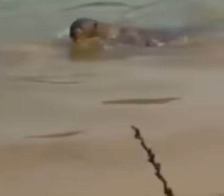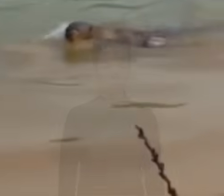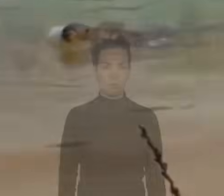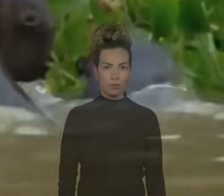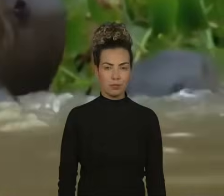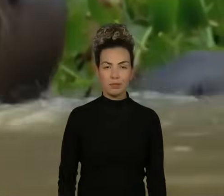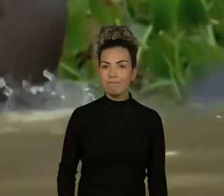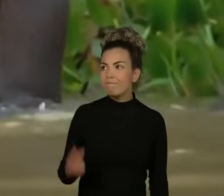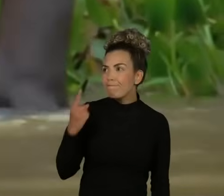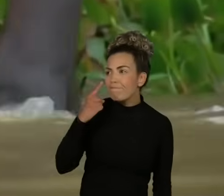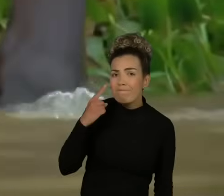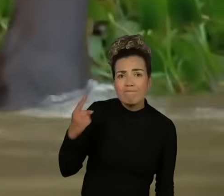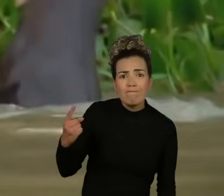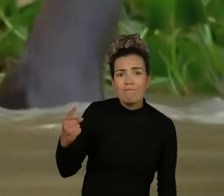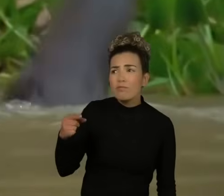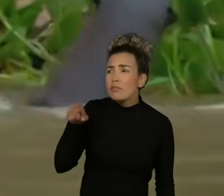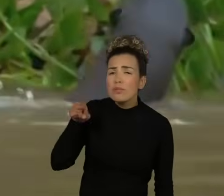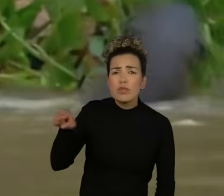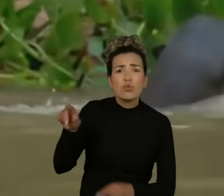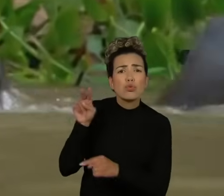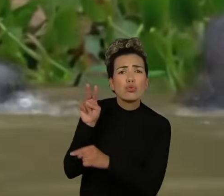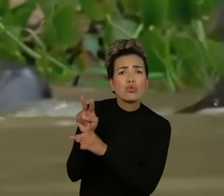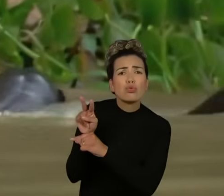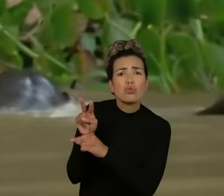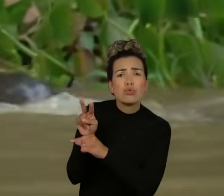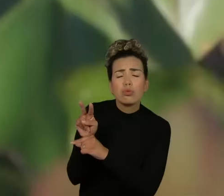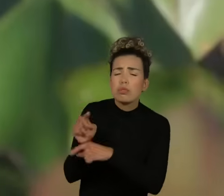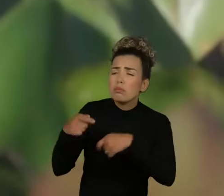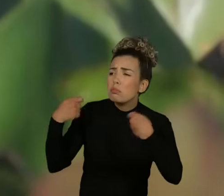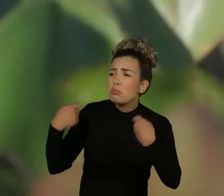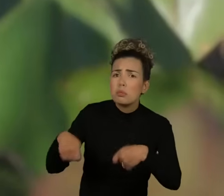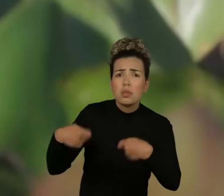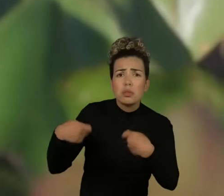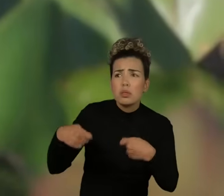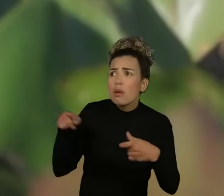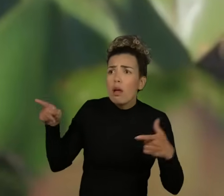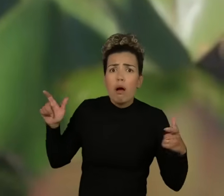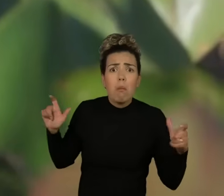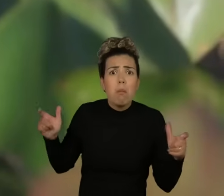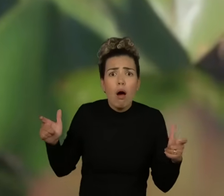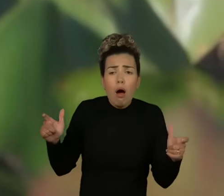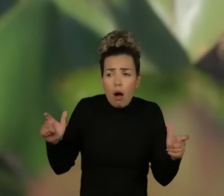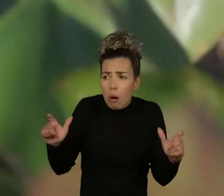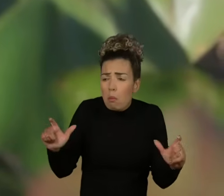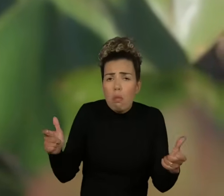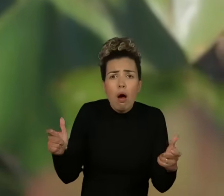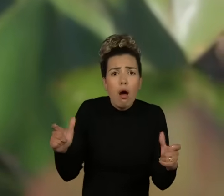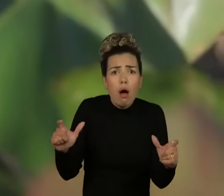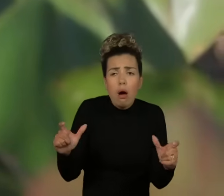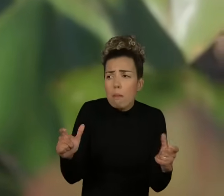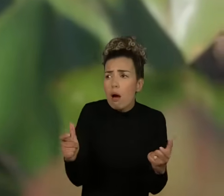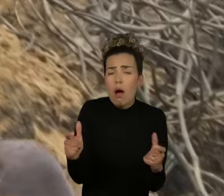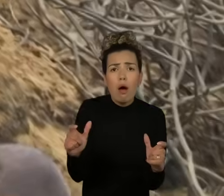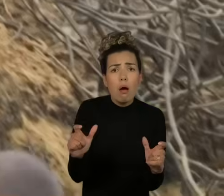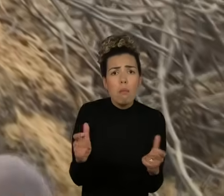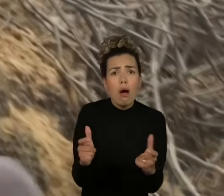A necessidade de proteger um mamífero aquático que quase desapareceu do Brasil.